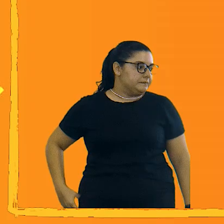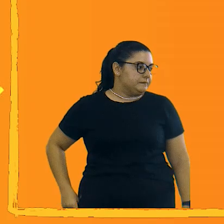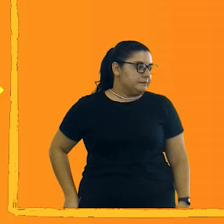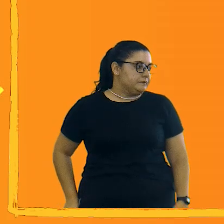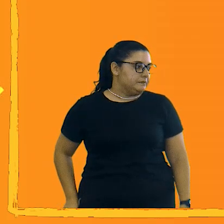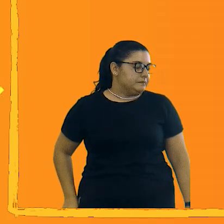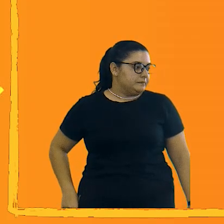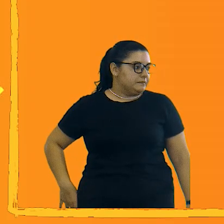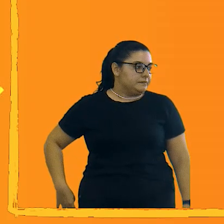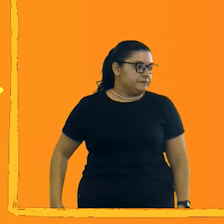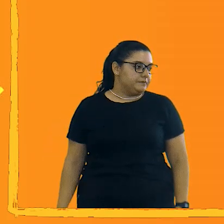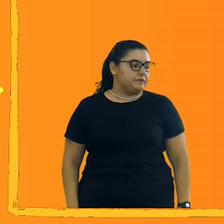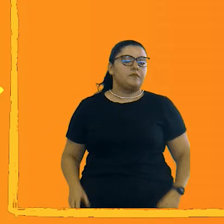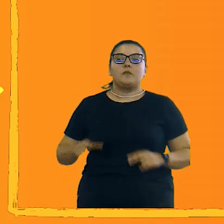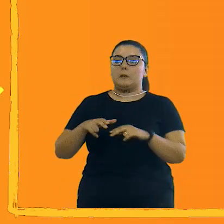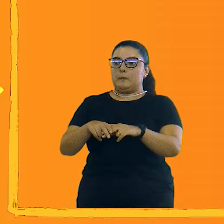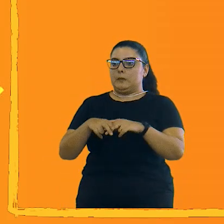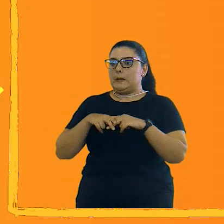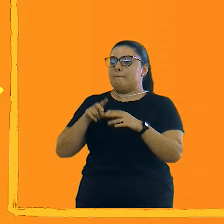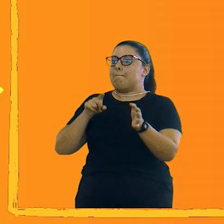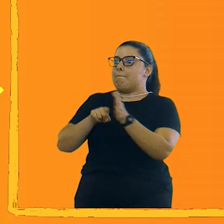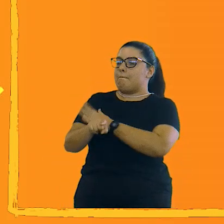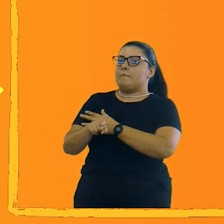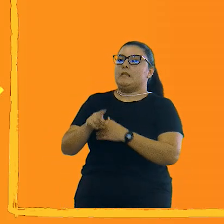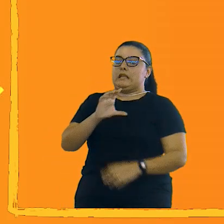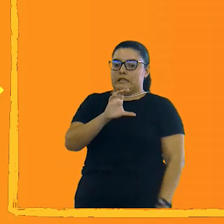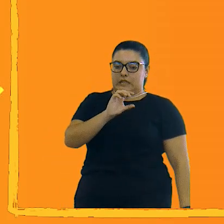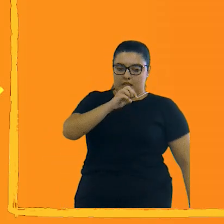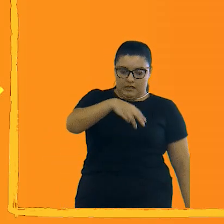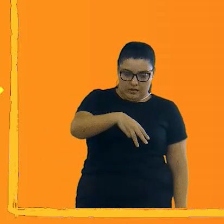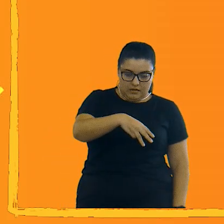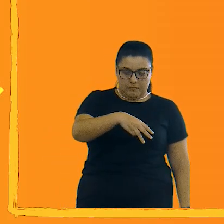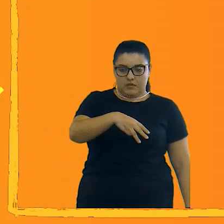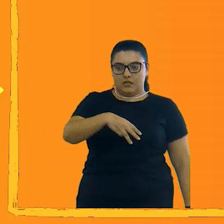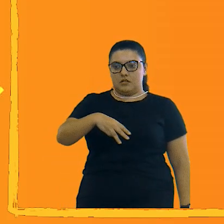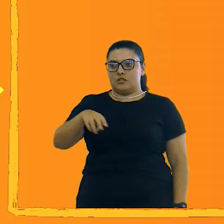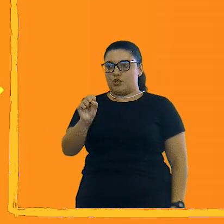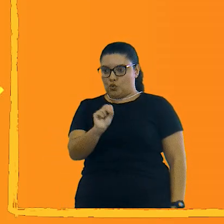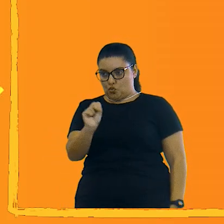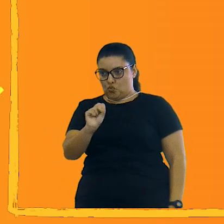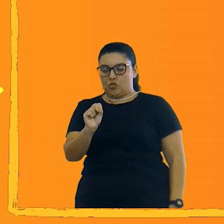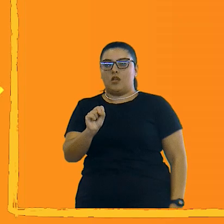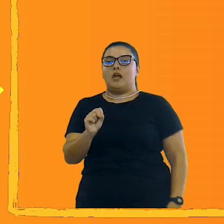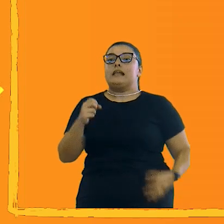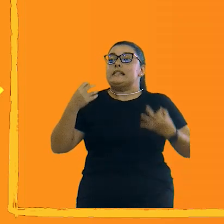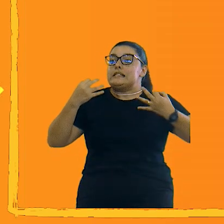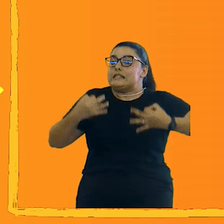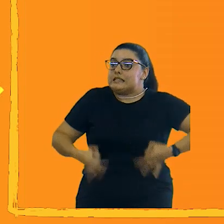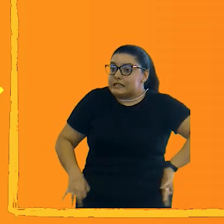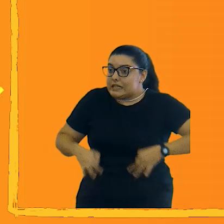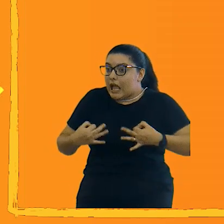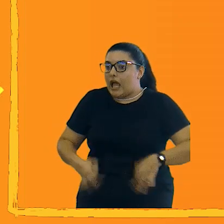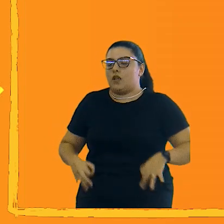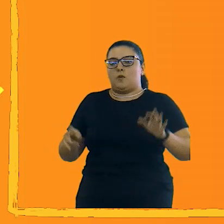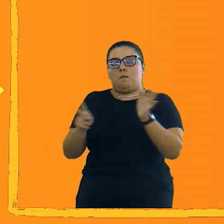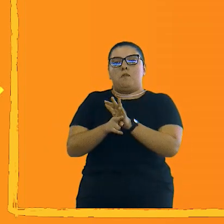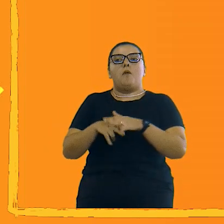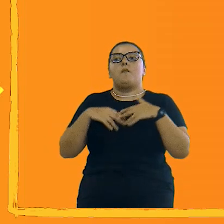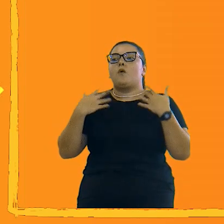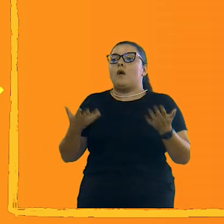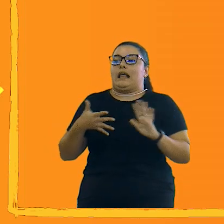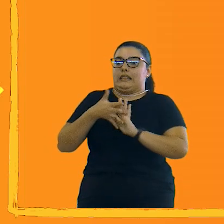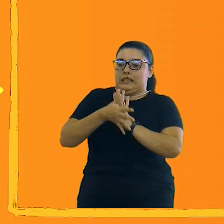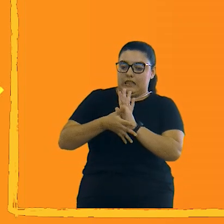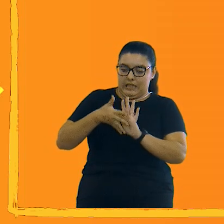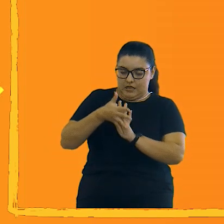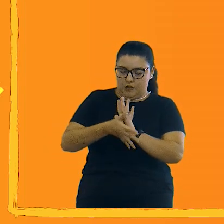certo dado que a questão usa centímetro e segundo a unidade correta para a vazão volumétrica será expressa nos